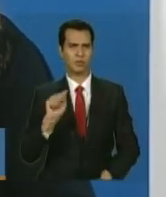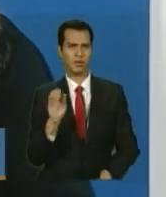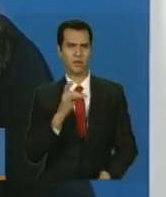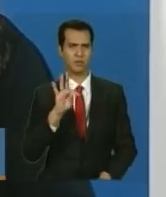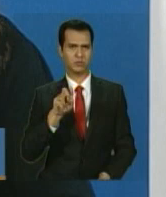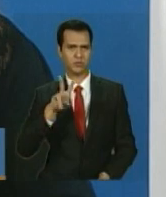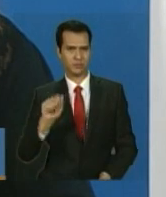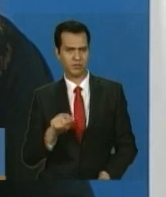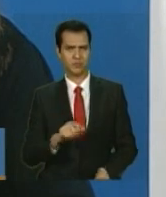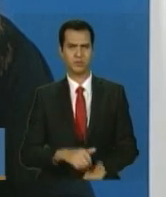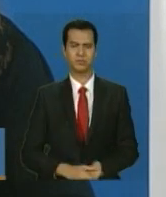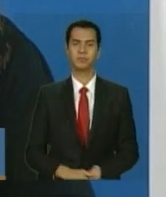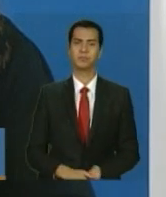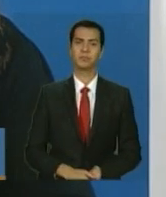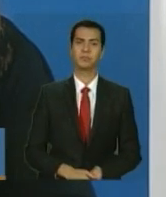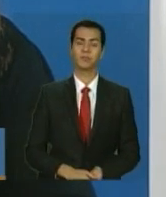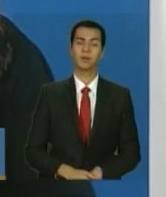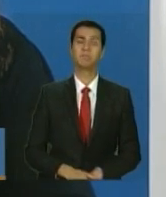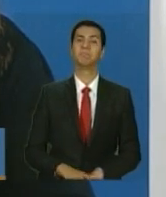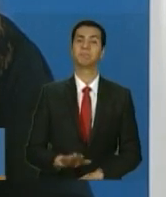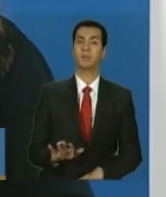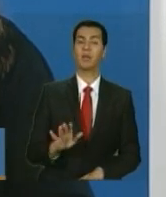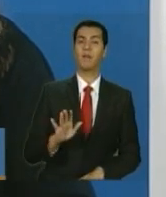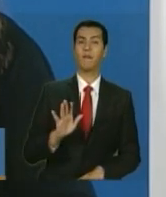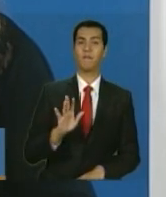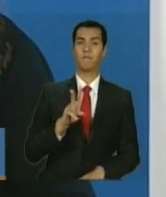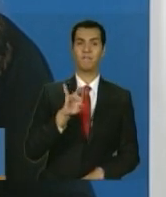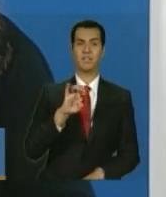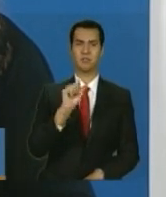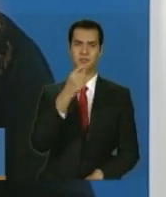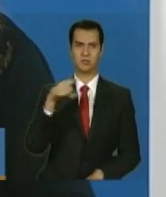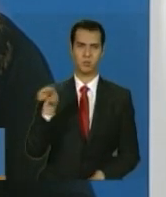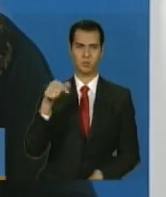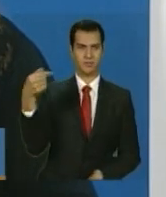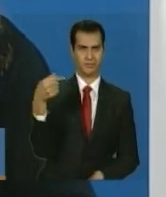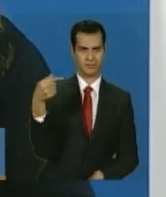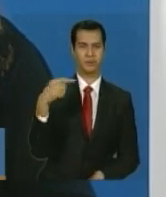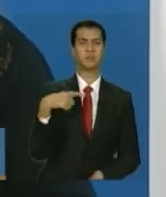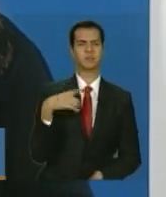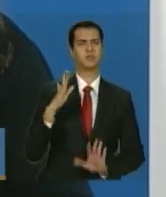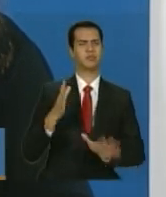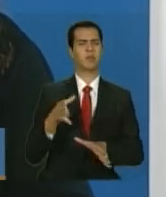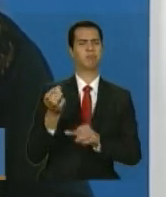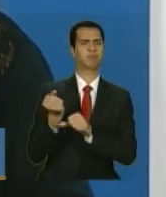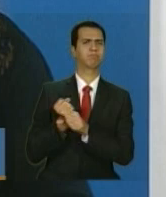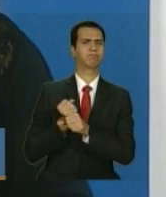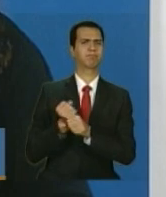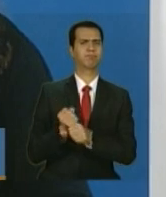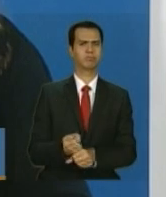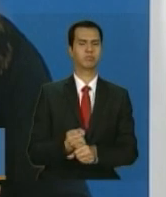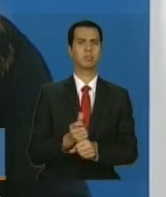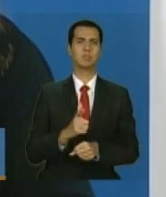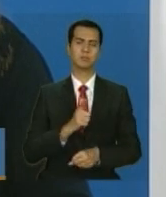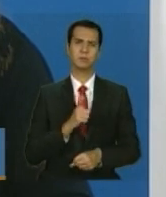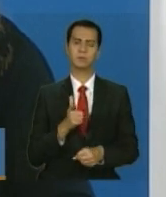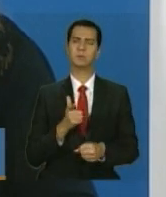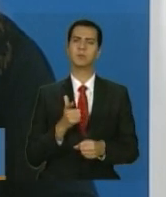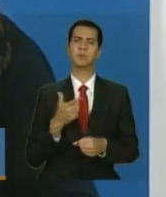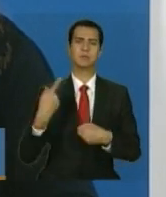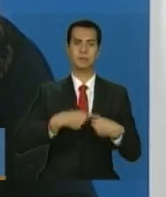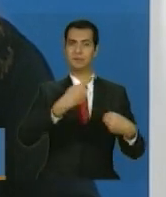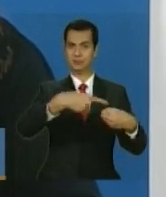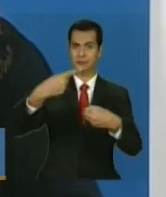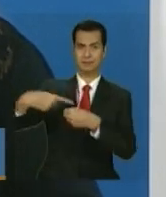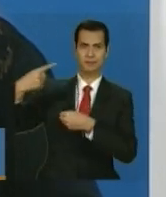ela foi construída durante anos, um trabalho em conjunto, inclusive com os municípios, o formulário foi a consulta pública, então ela veio para